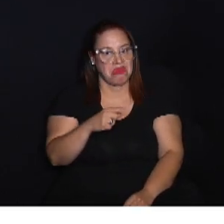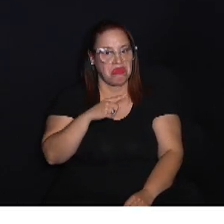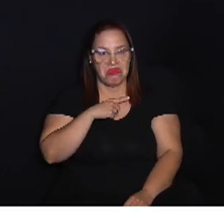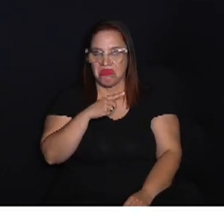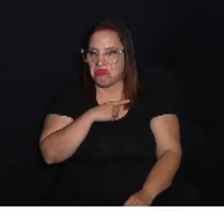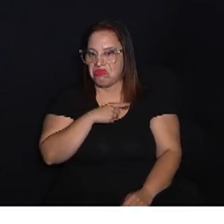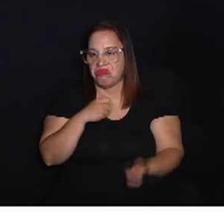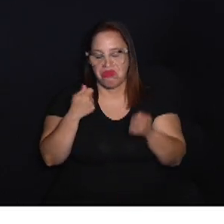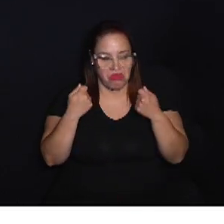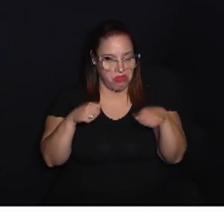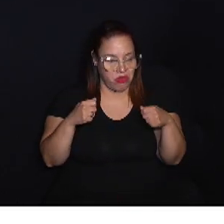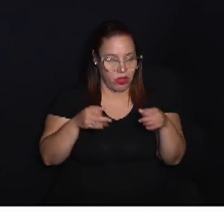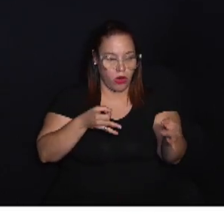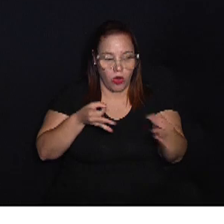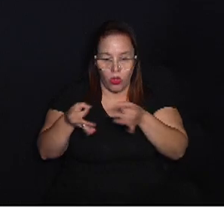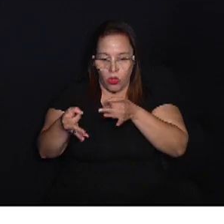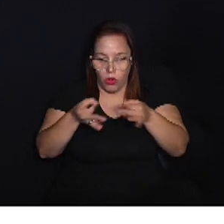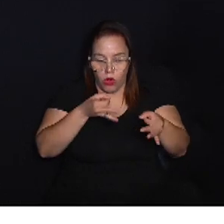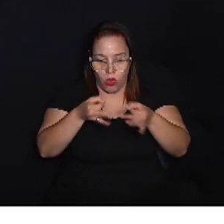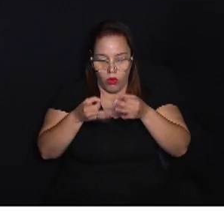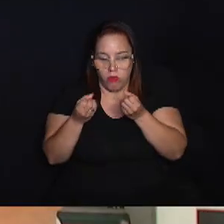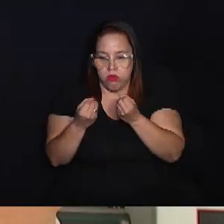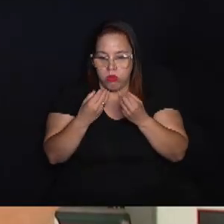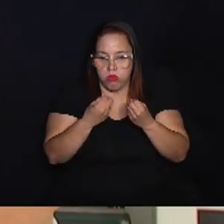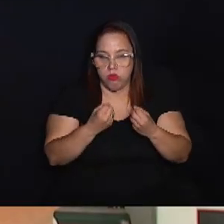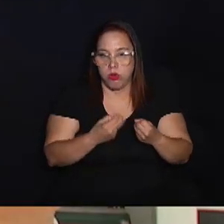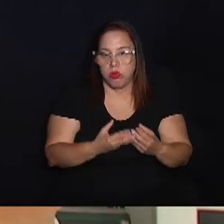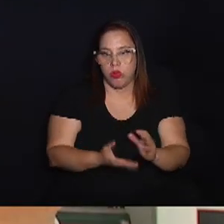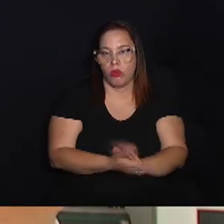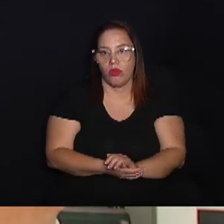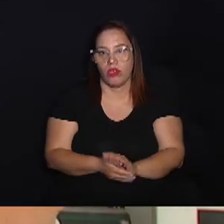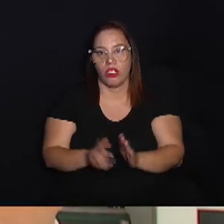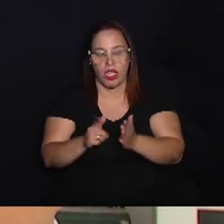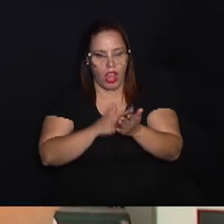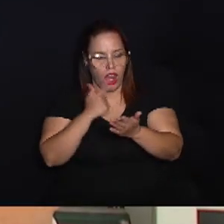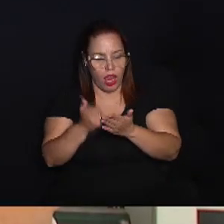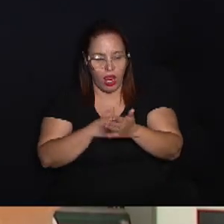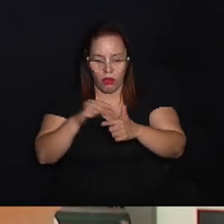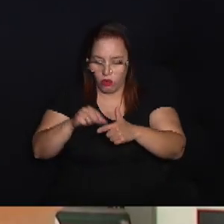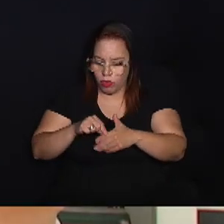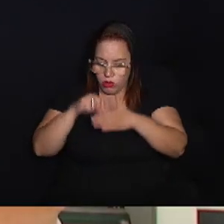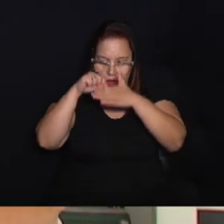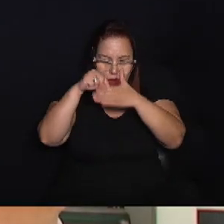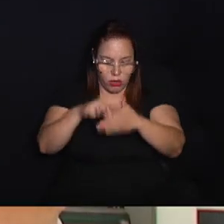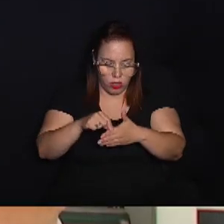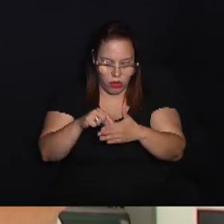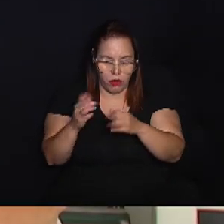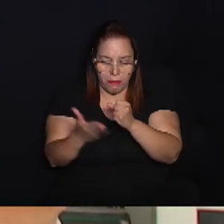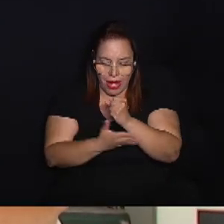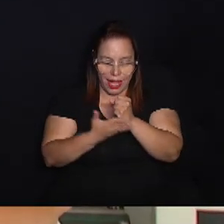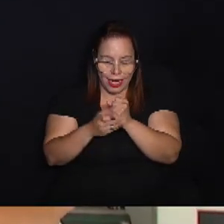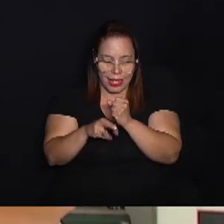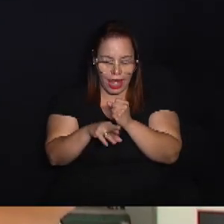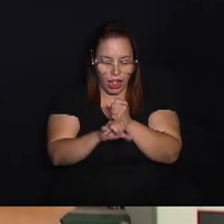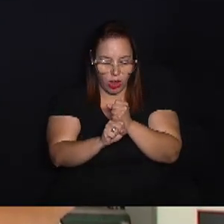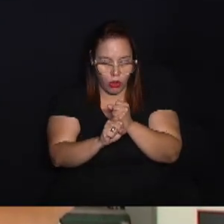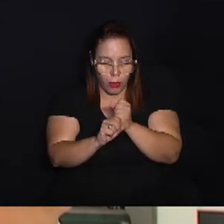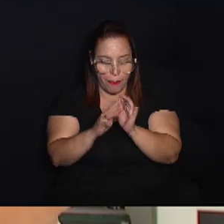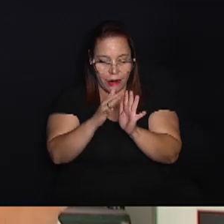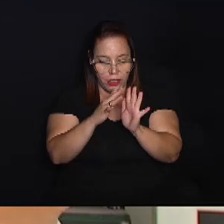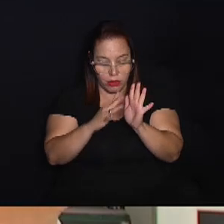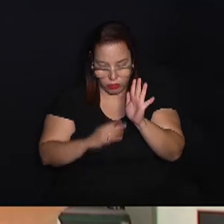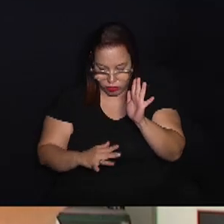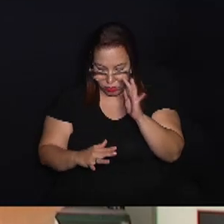a necessidade de organização da informação, tanto em livros físicos, em bases de dados, em